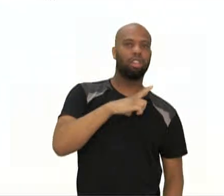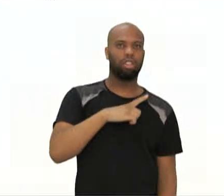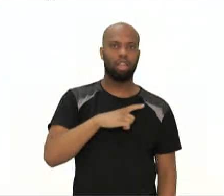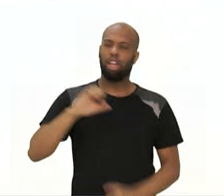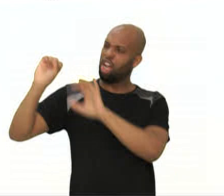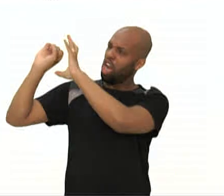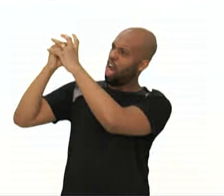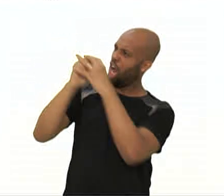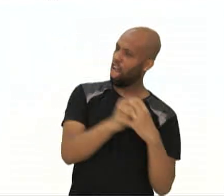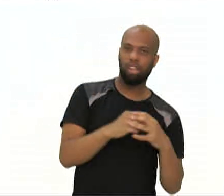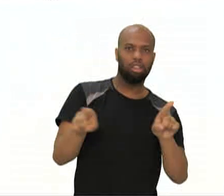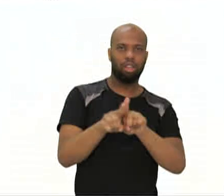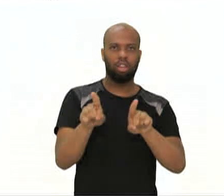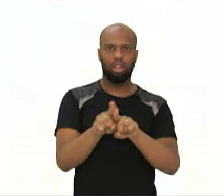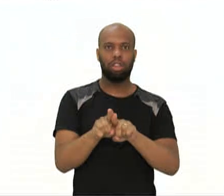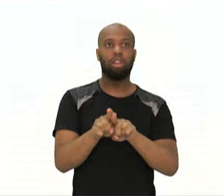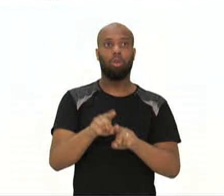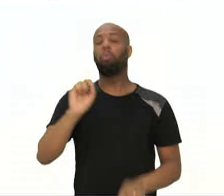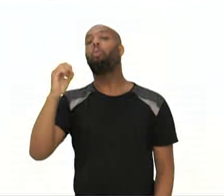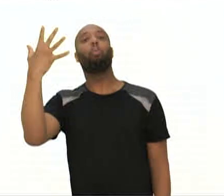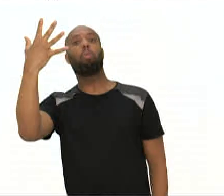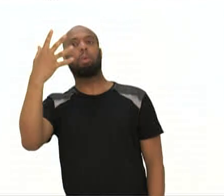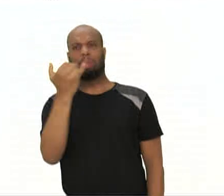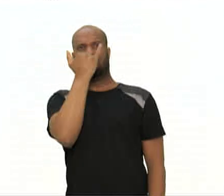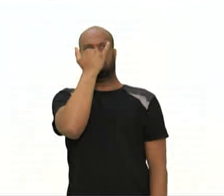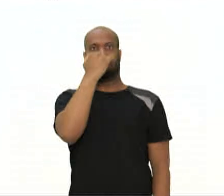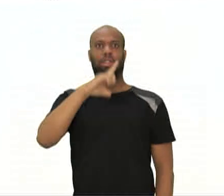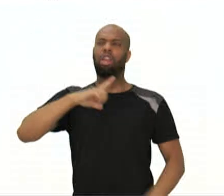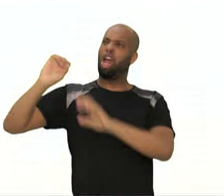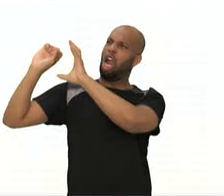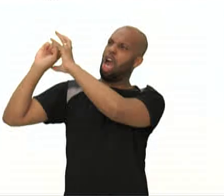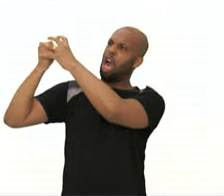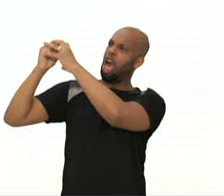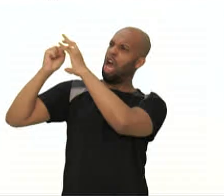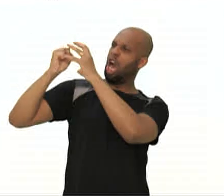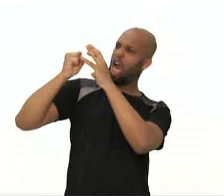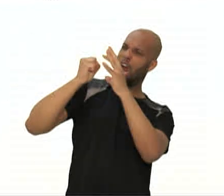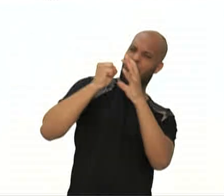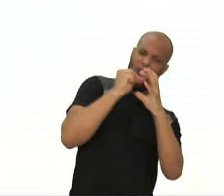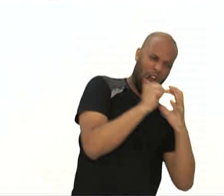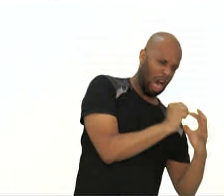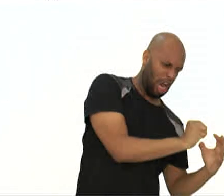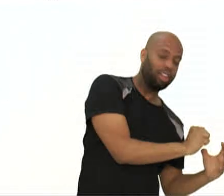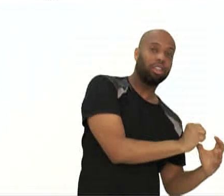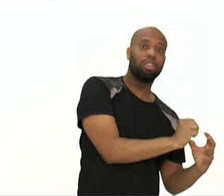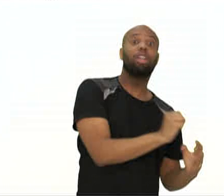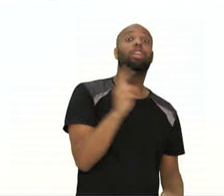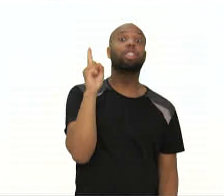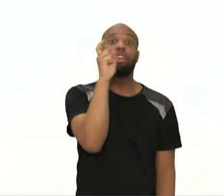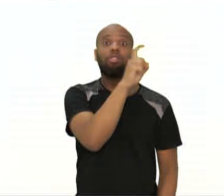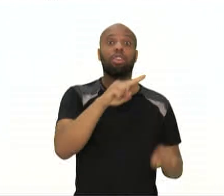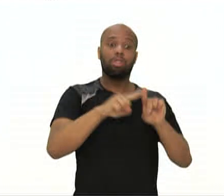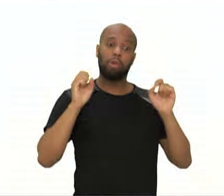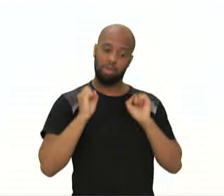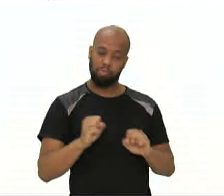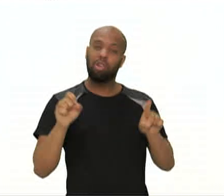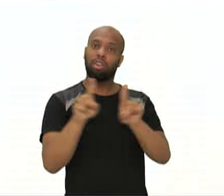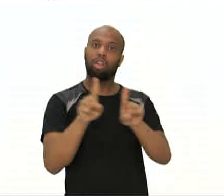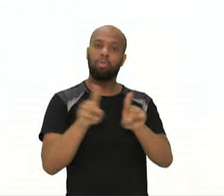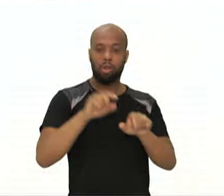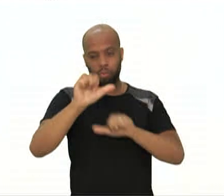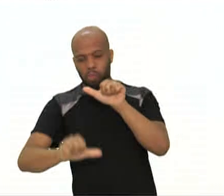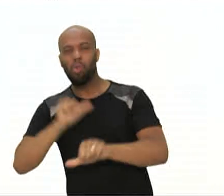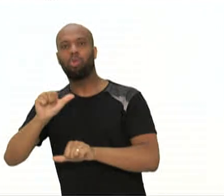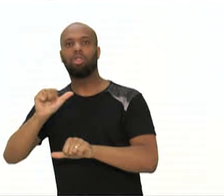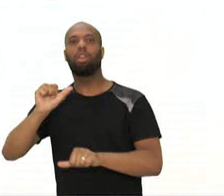de meteoritos. Impactos de meteoritos de grandes proporções são eventos raros, mas também podem modificar o clima